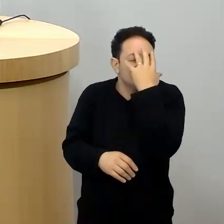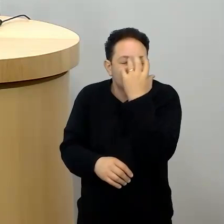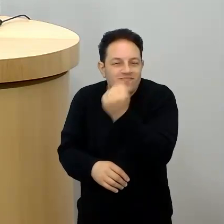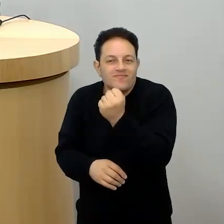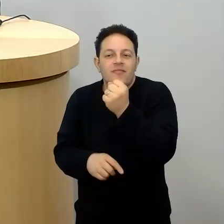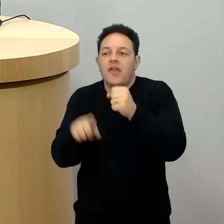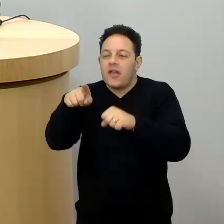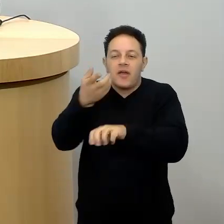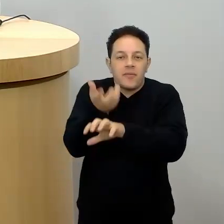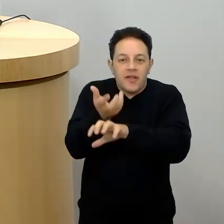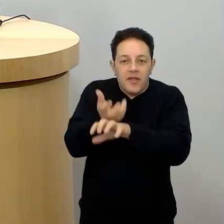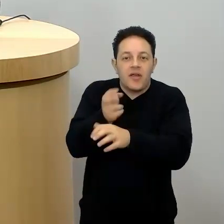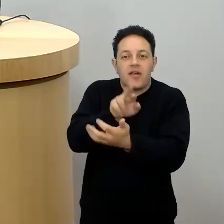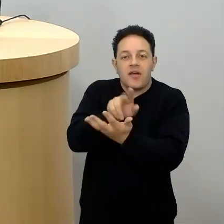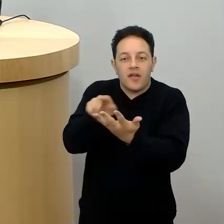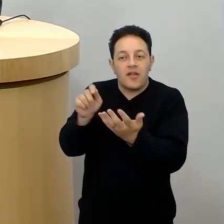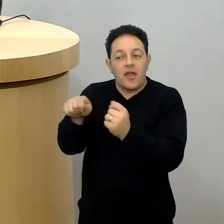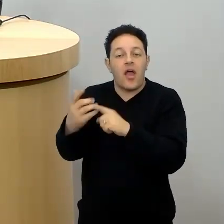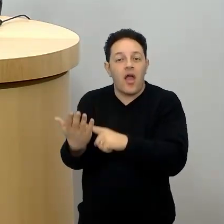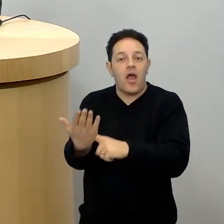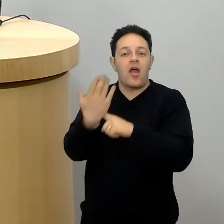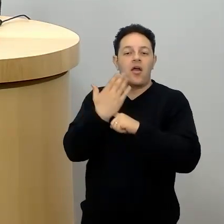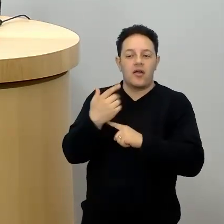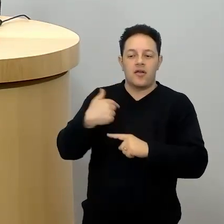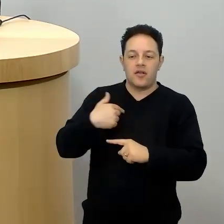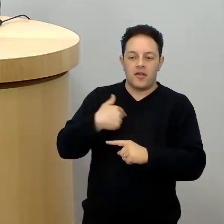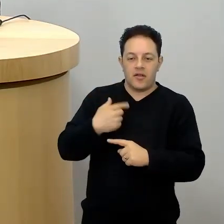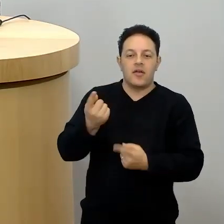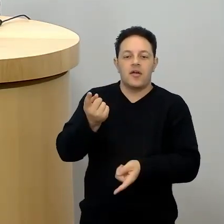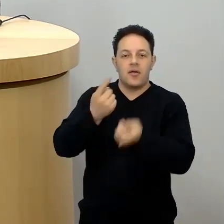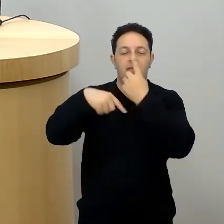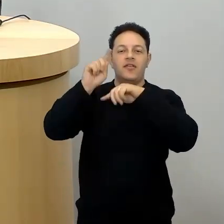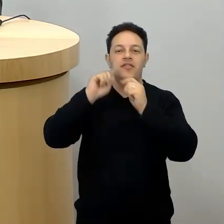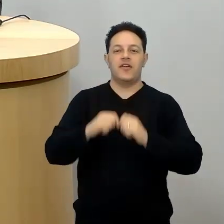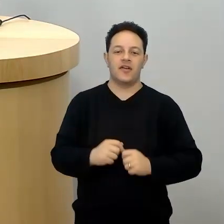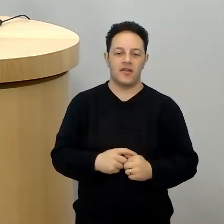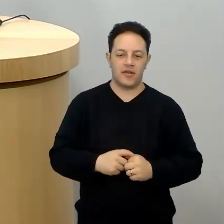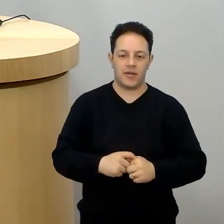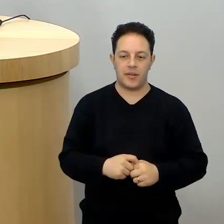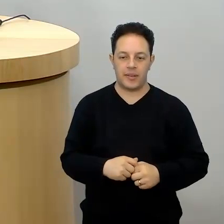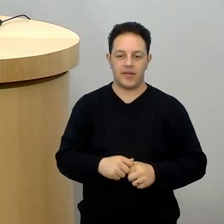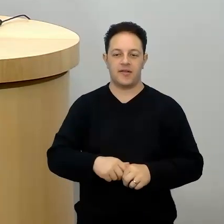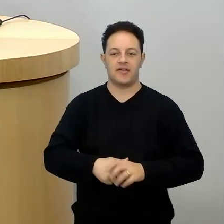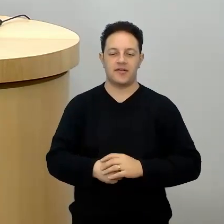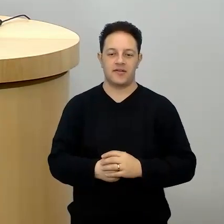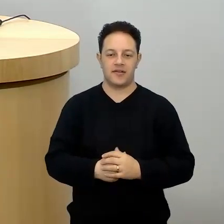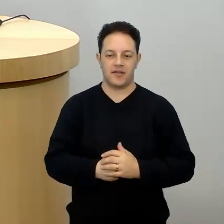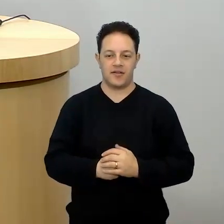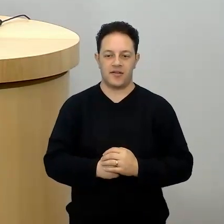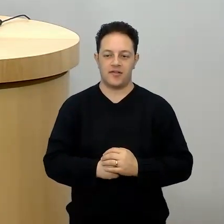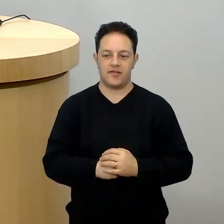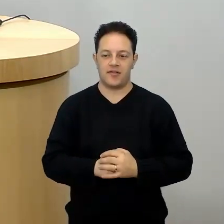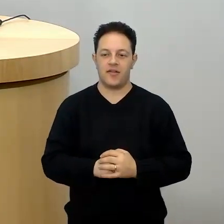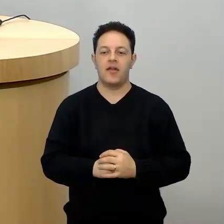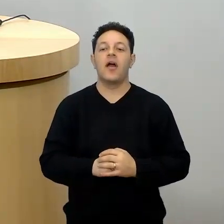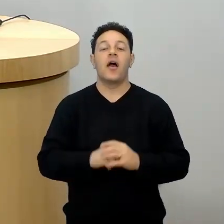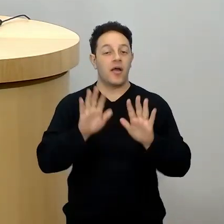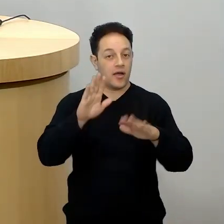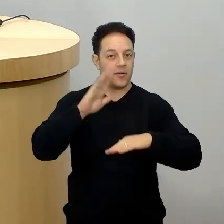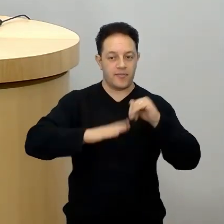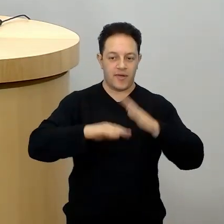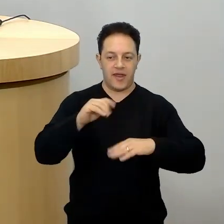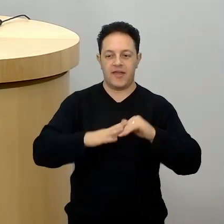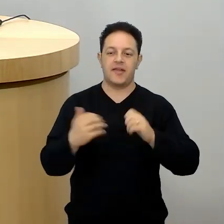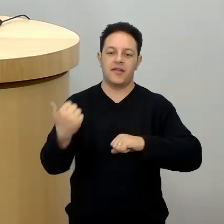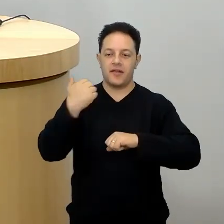essas disciplinas que vão desenvolver vários tipos de habilidades, né? Exatamente. Falando em habilidade,